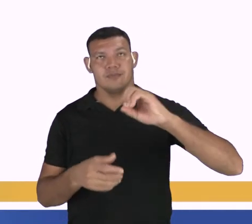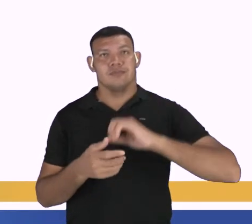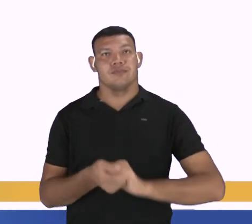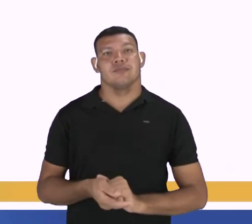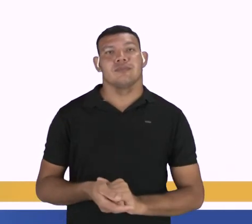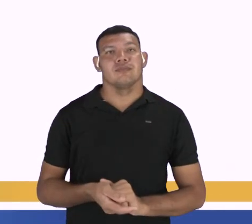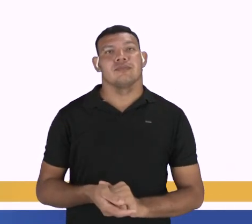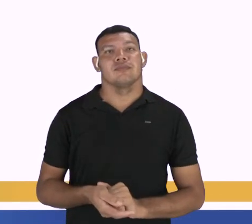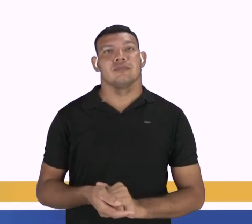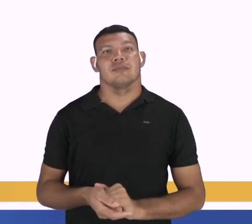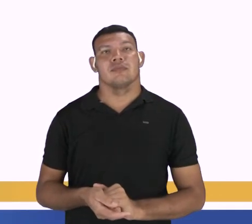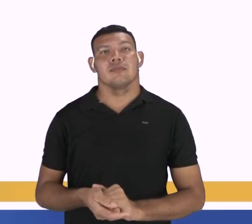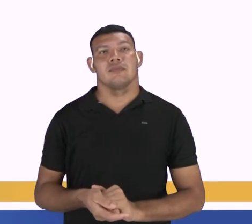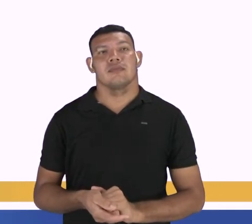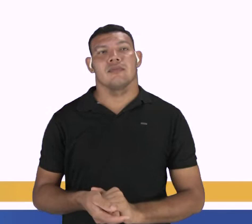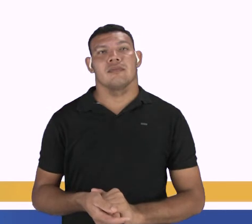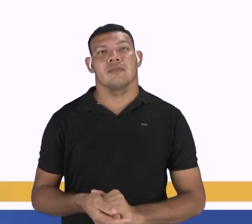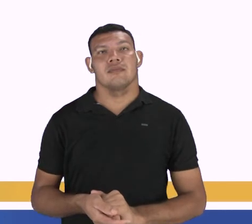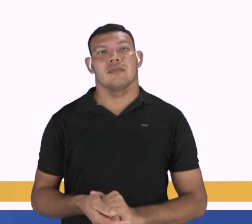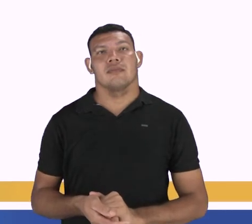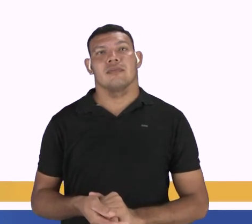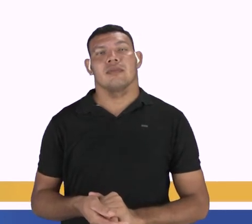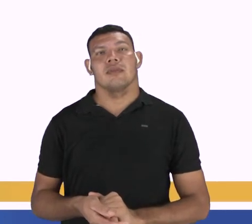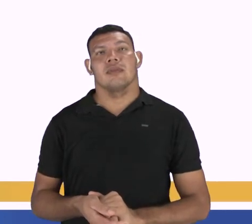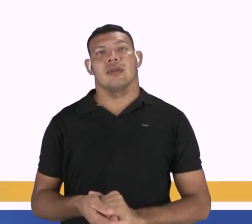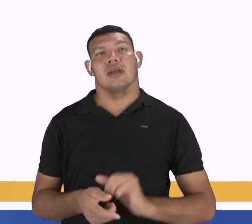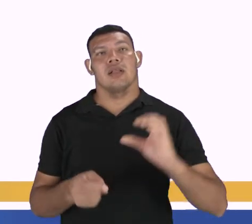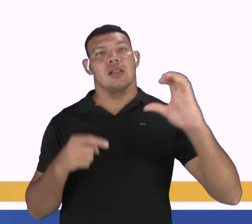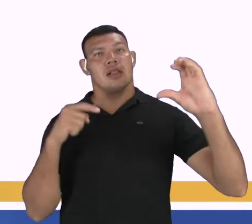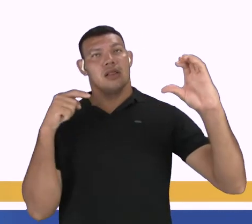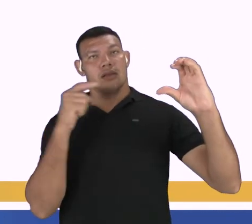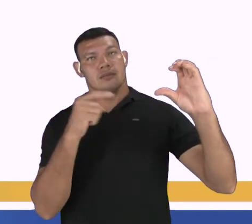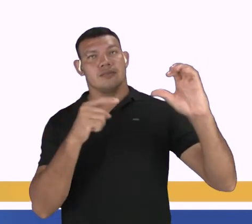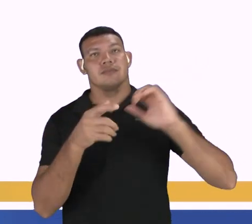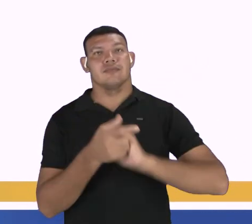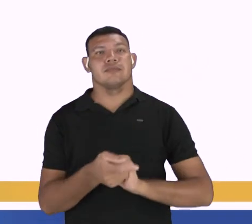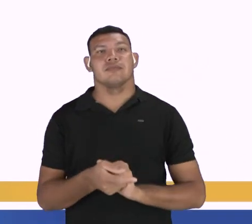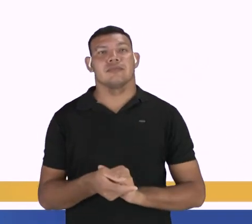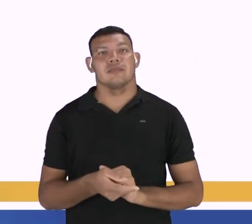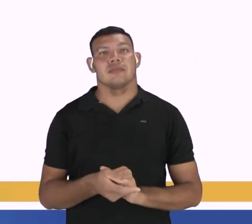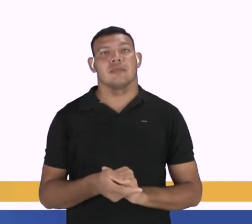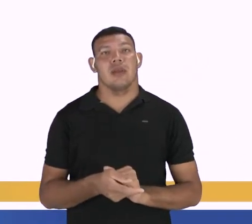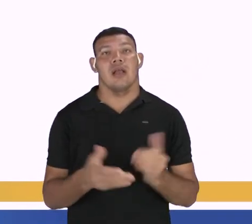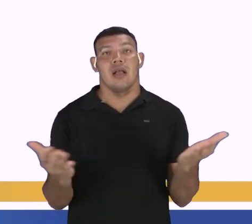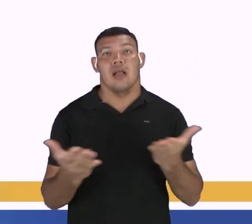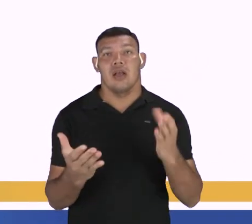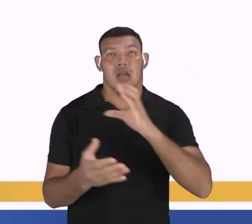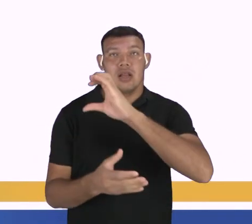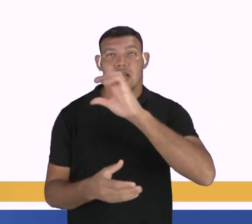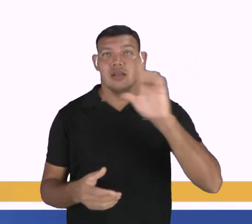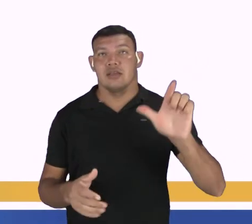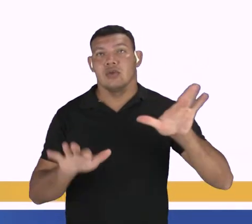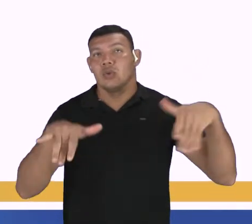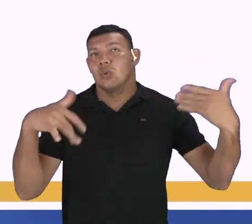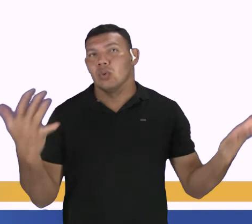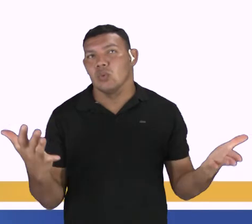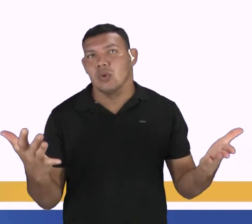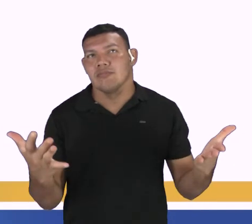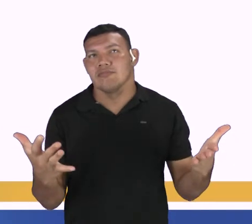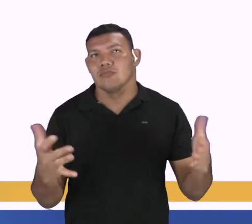a classificação do ângulo apresentado na figura dos ponteiros marcando 6 horas? Bom, nesse caso aí, nós podemos ter